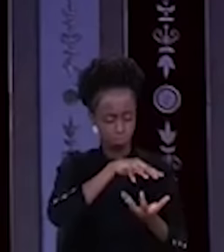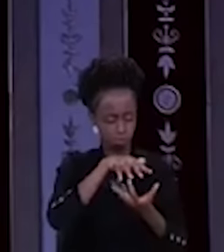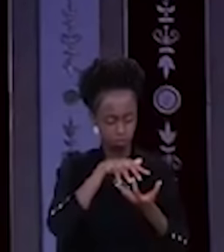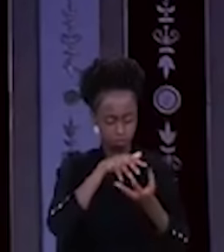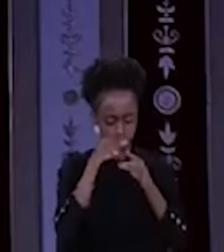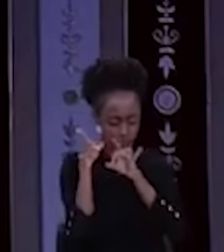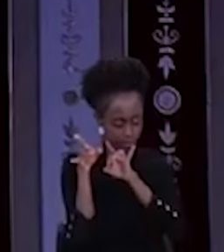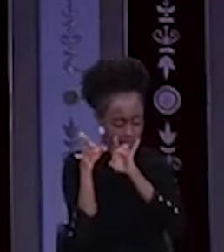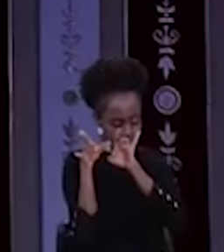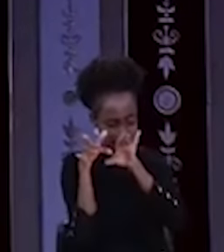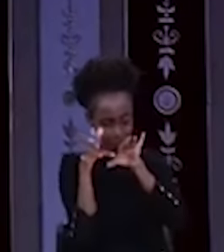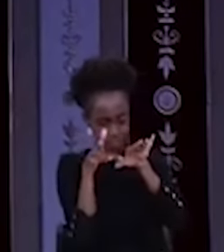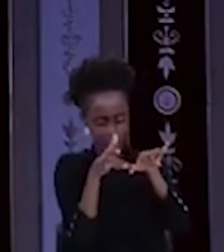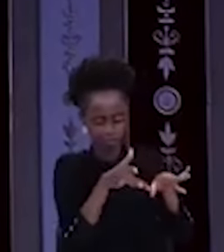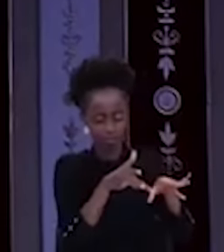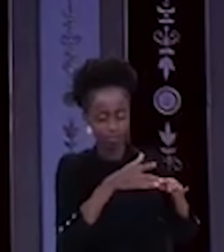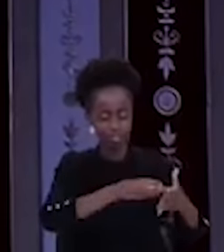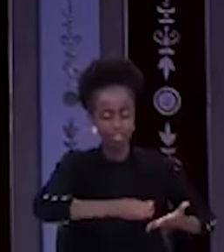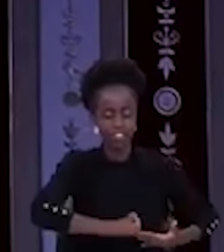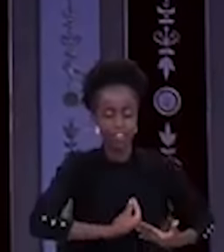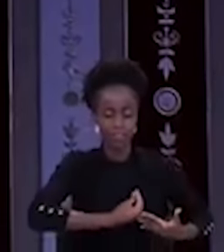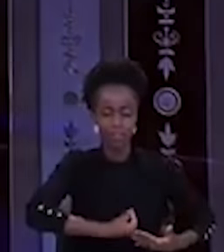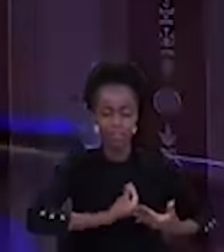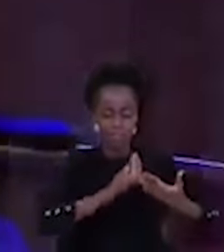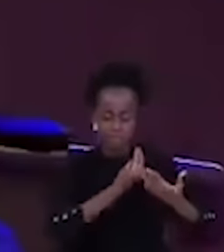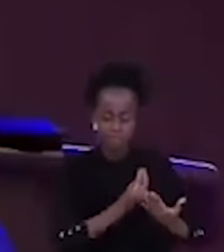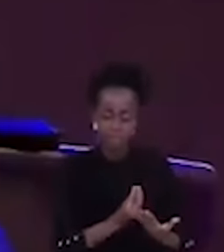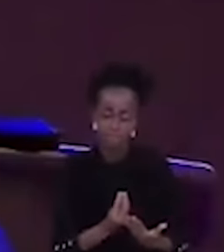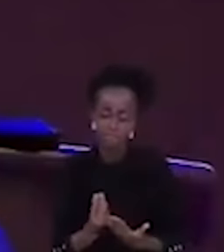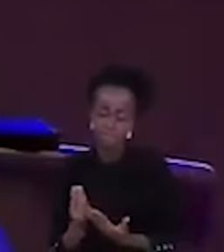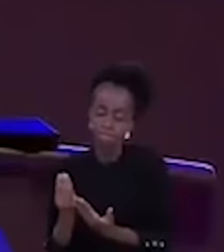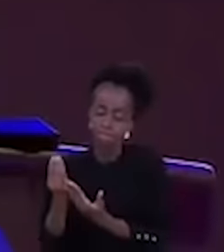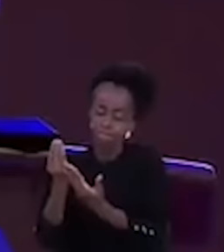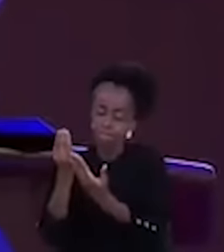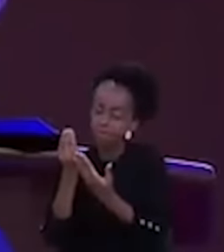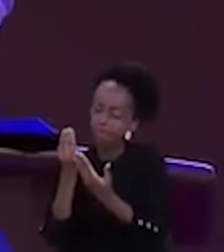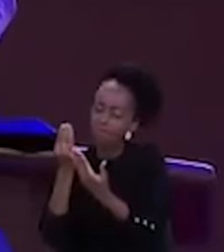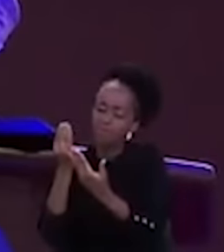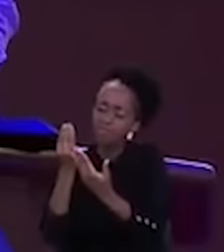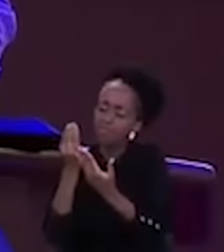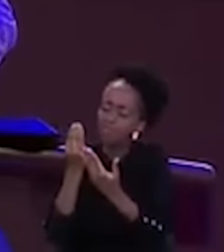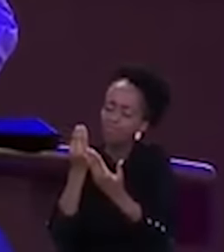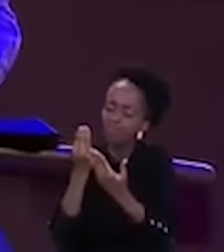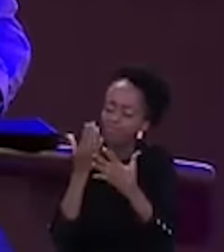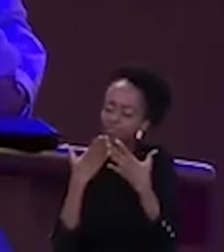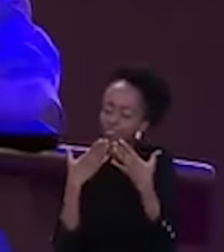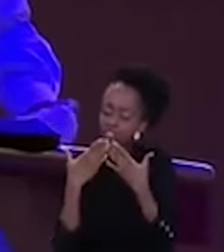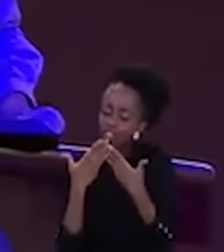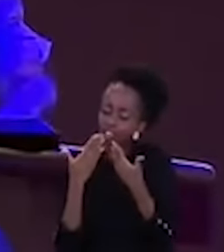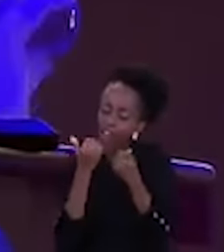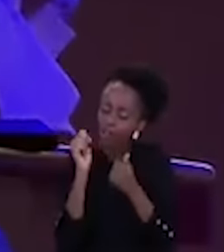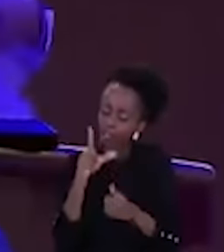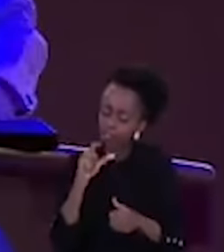afastei, do me afastei, minha vida entreguei, minha vida te entreguei, e